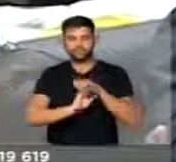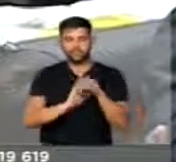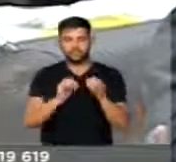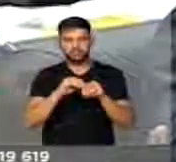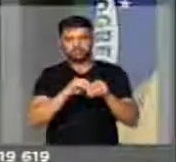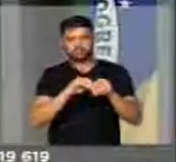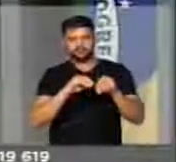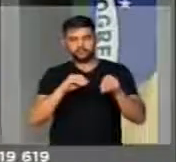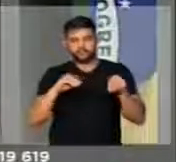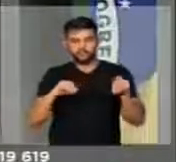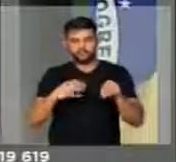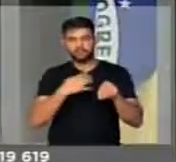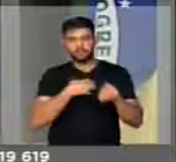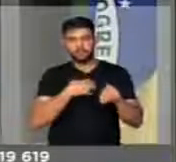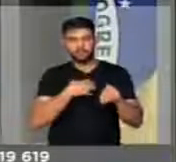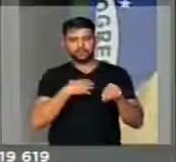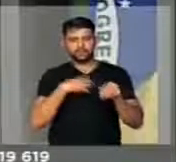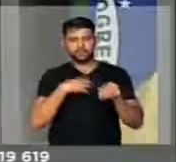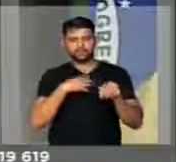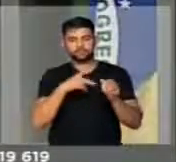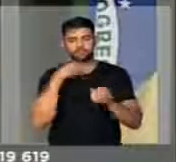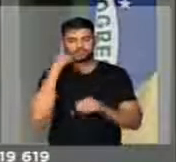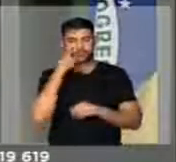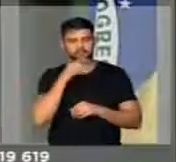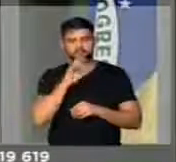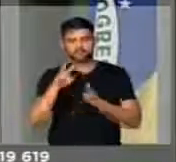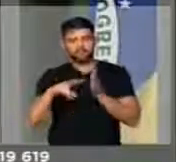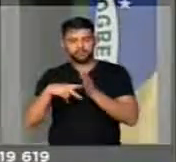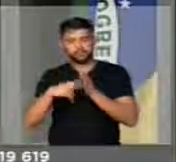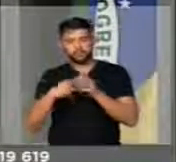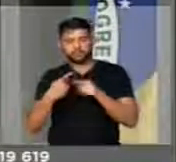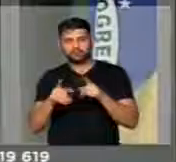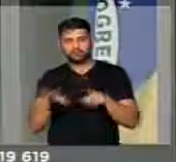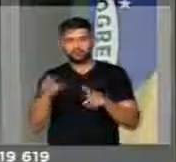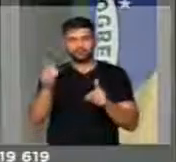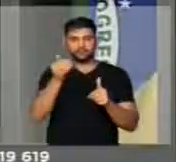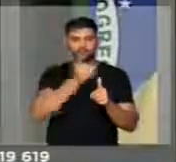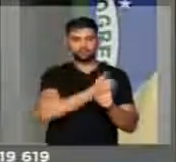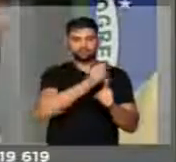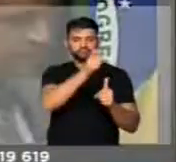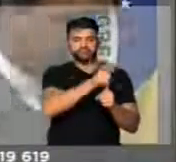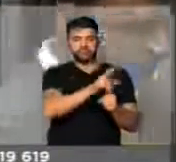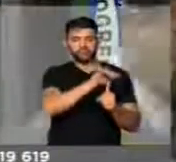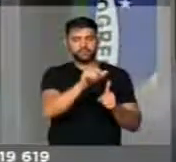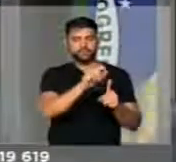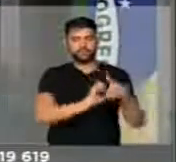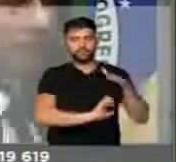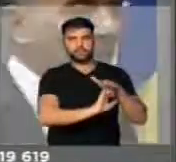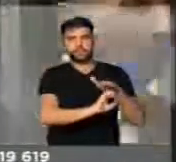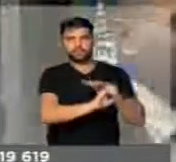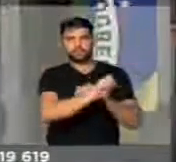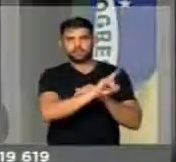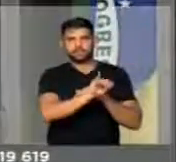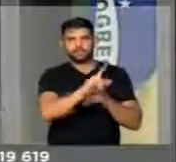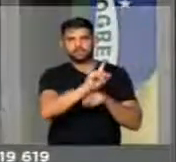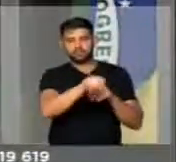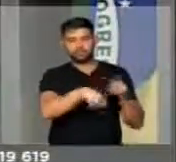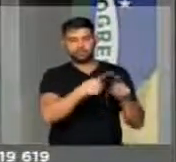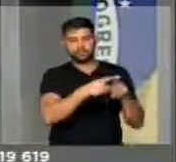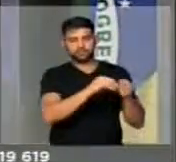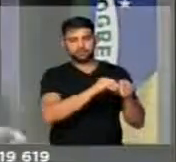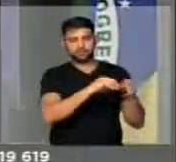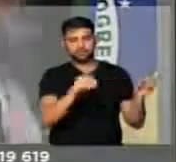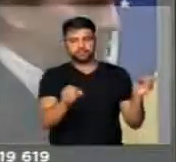se afasta do cargo de dirigente partidário ou sindical e ocupa a vaga na estatal. E depois, quando